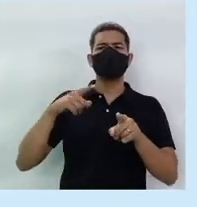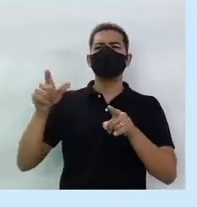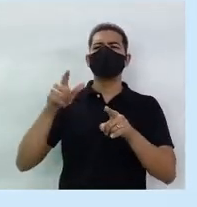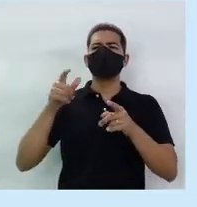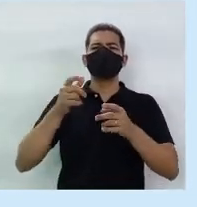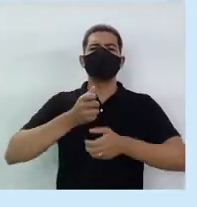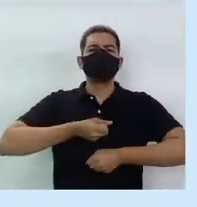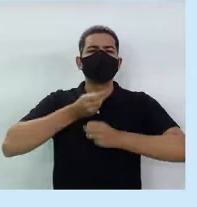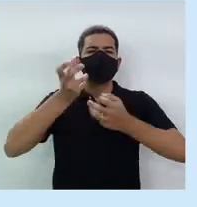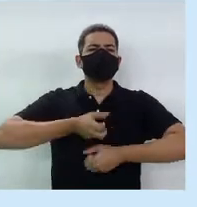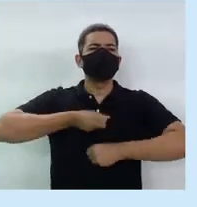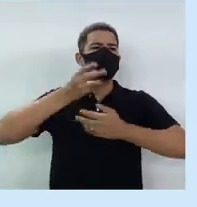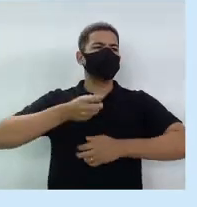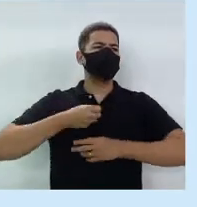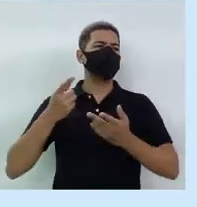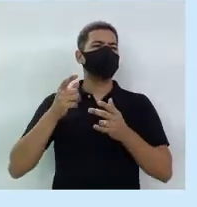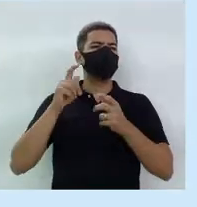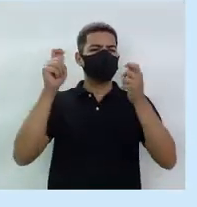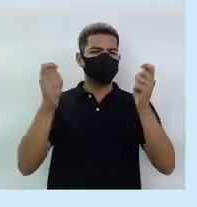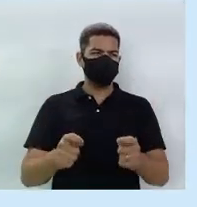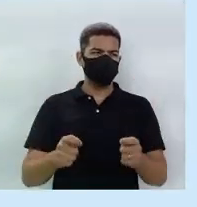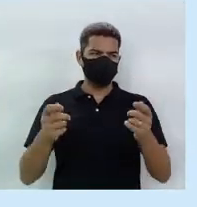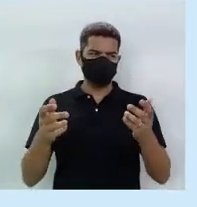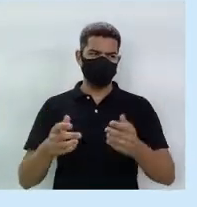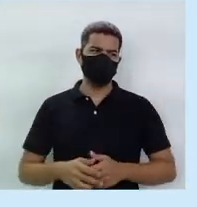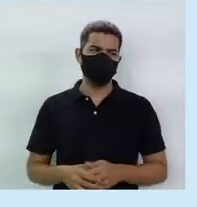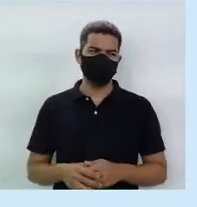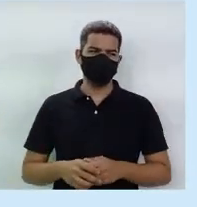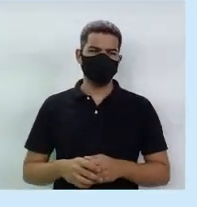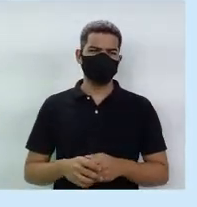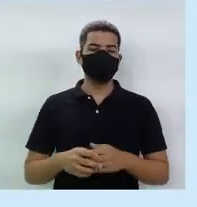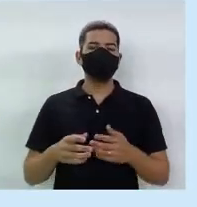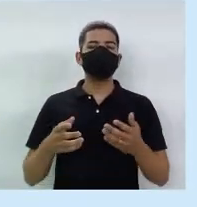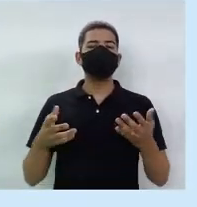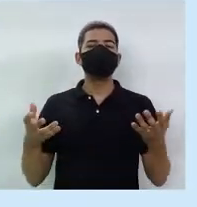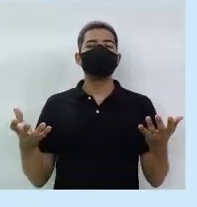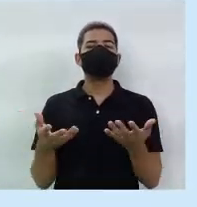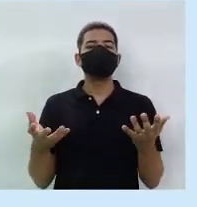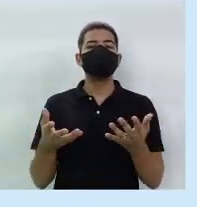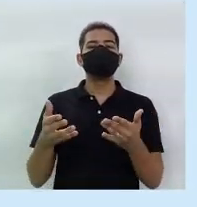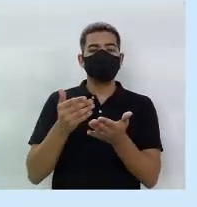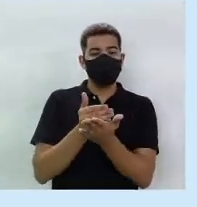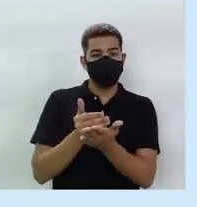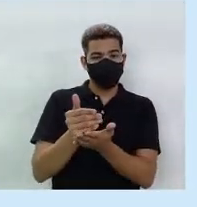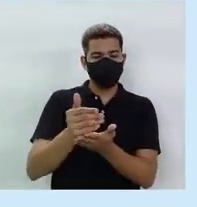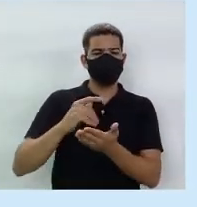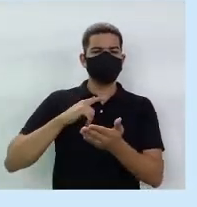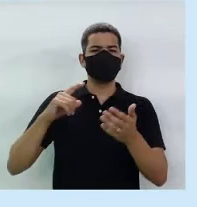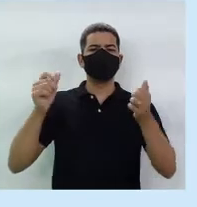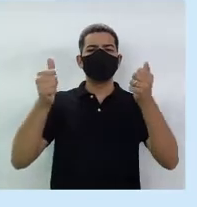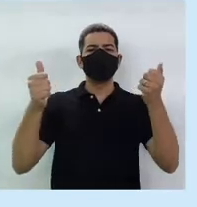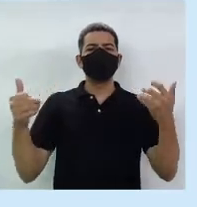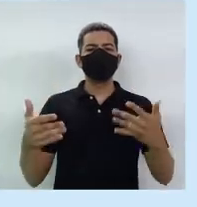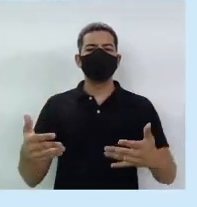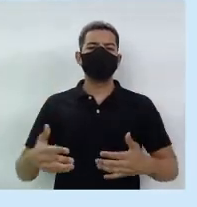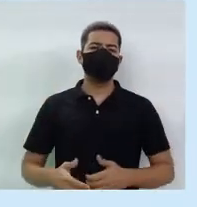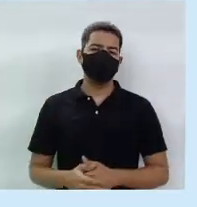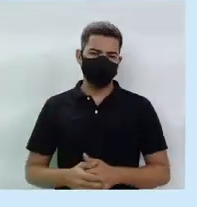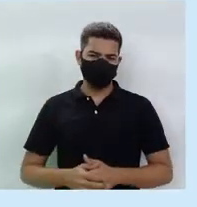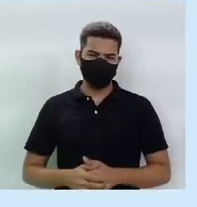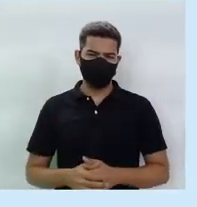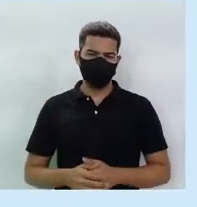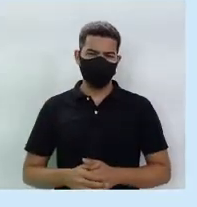artísticas relacionadas ao texto. E também estamos aqui para iniciar nossa aula, trago para vocês